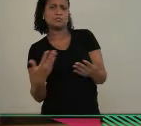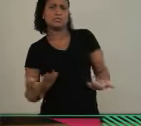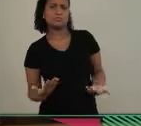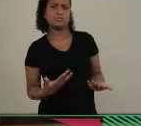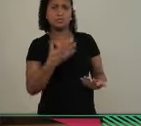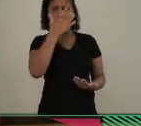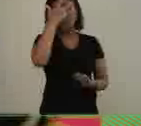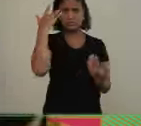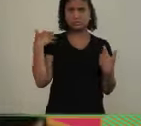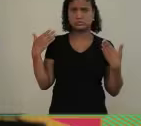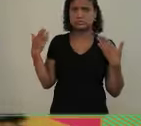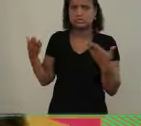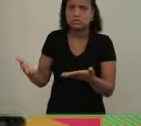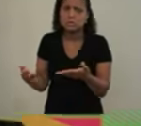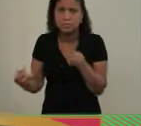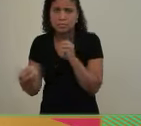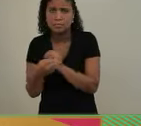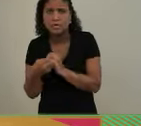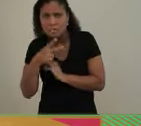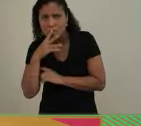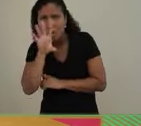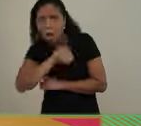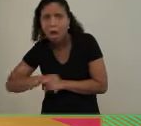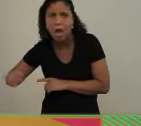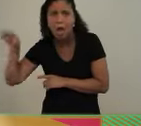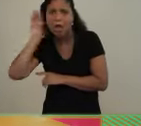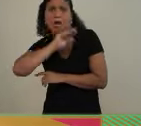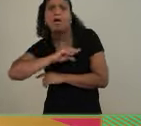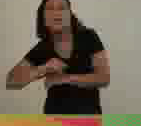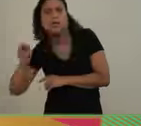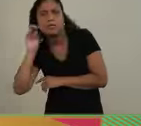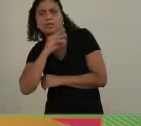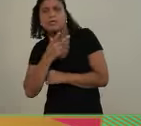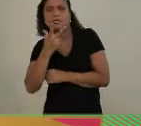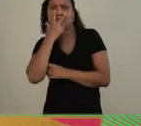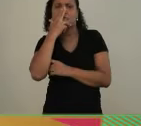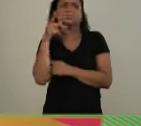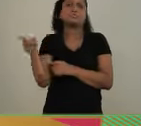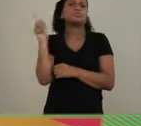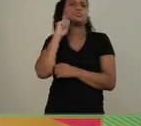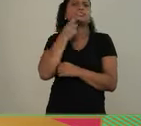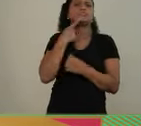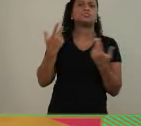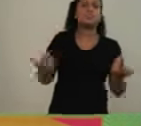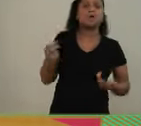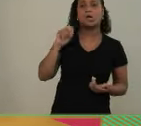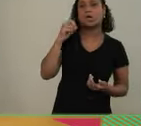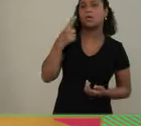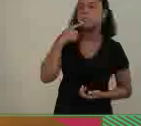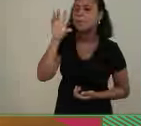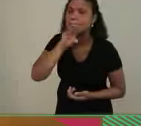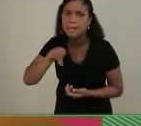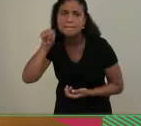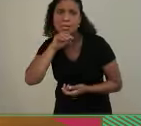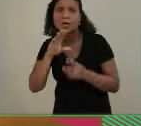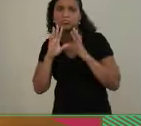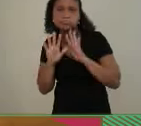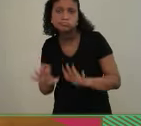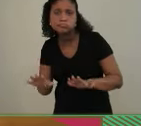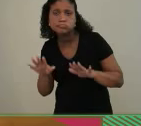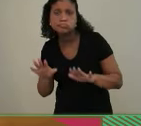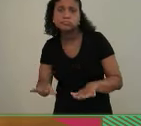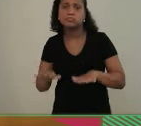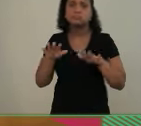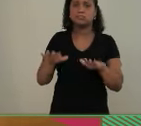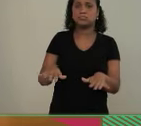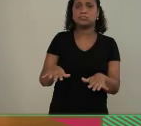respeitá-la sempre. Ela costuma dizer até hoje, né? As pessoas chegam perto dela, falam alto, parece que ela é surda, ou falam devagar. E aos poucos